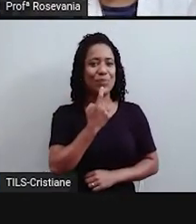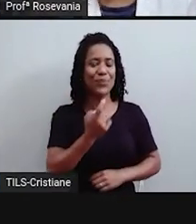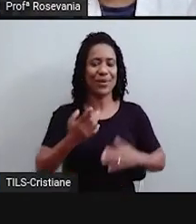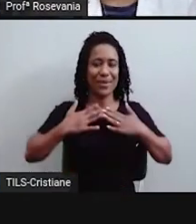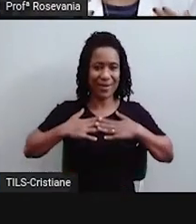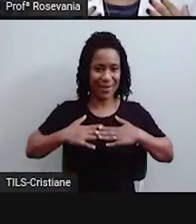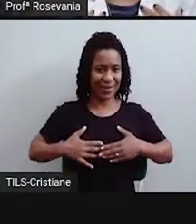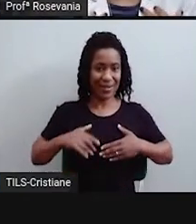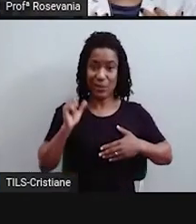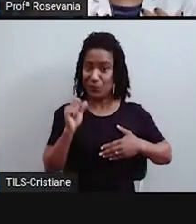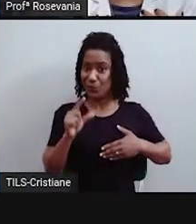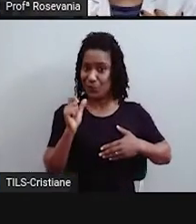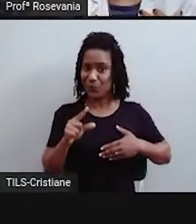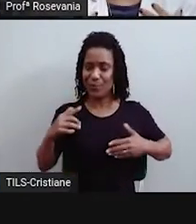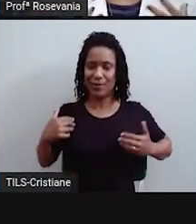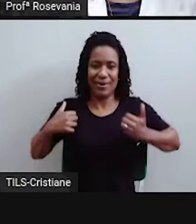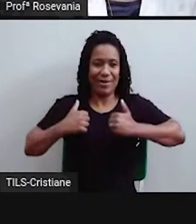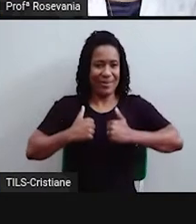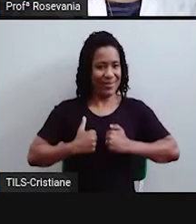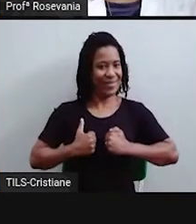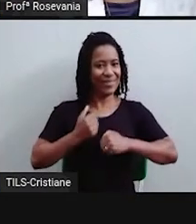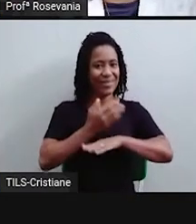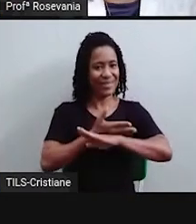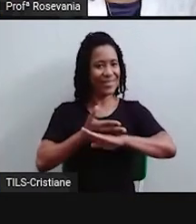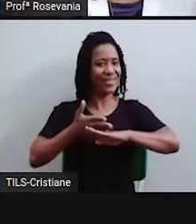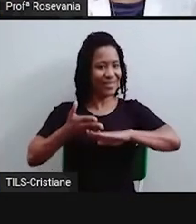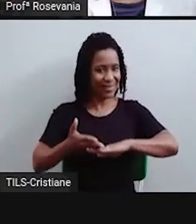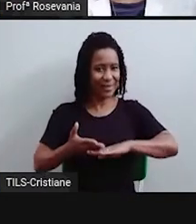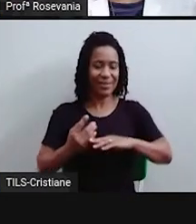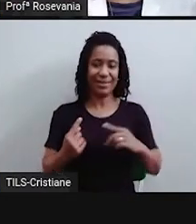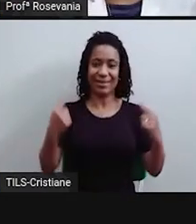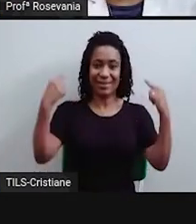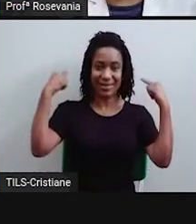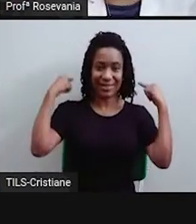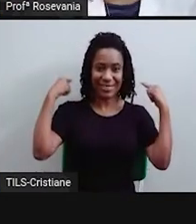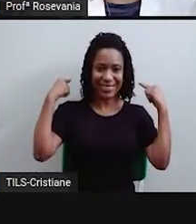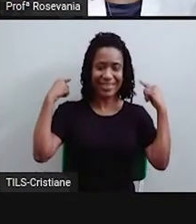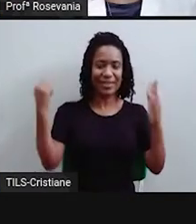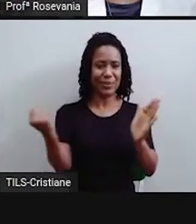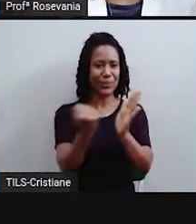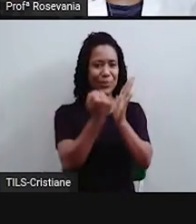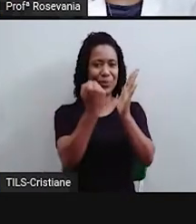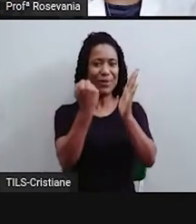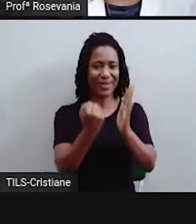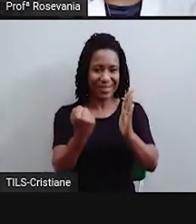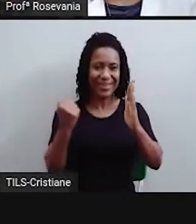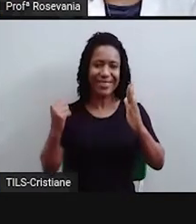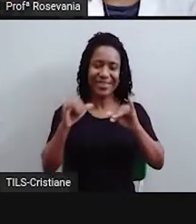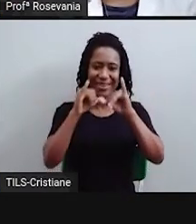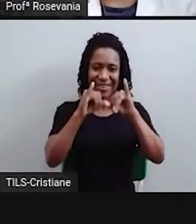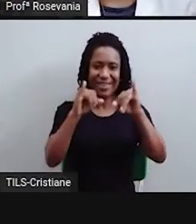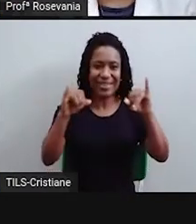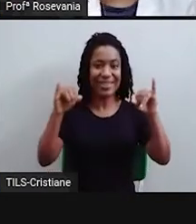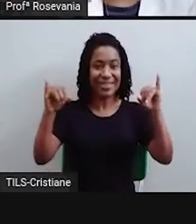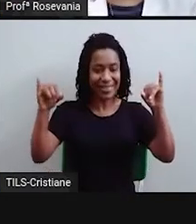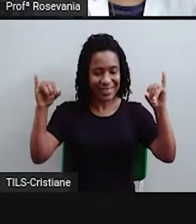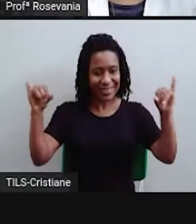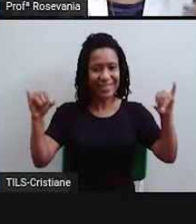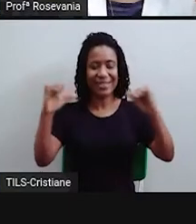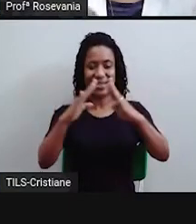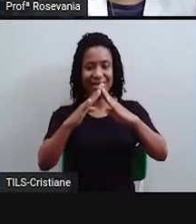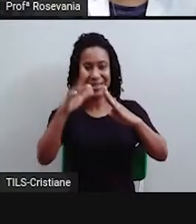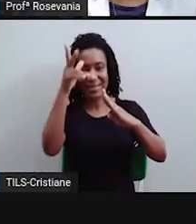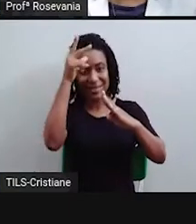jeans azul, um jaleco branco. Atrás de mim, né, tem a logomarca da Prefeitura Municipal de Feira de